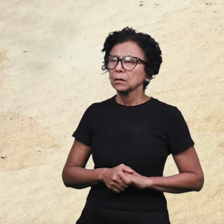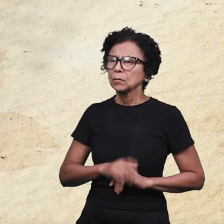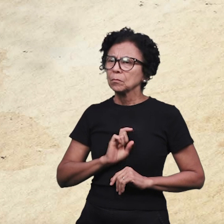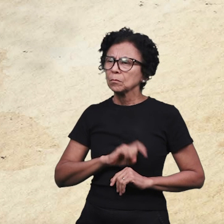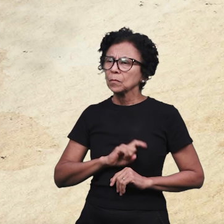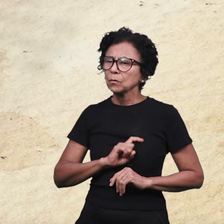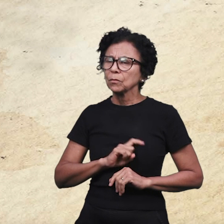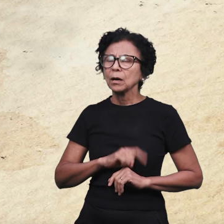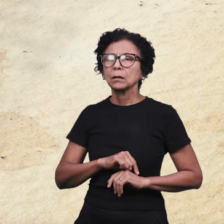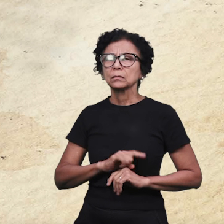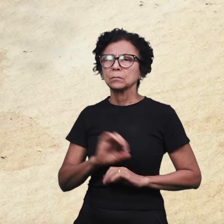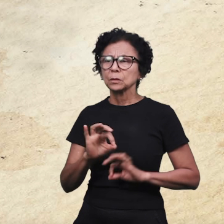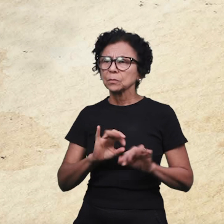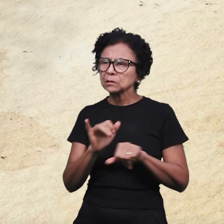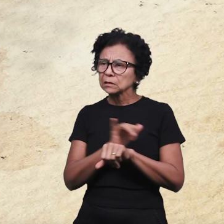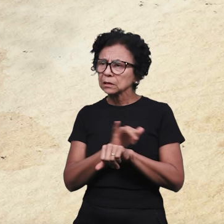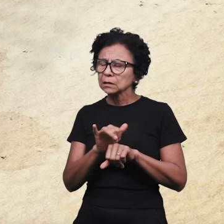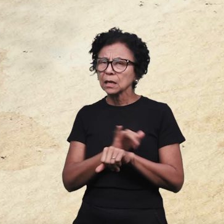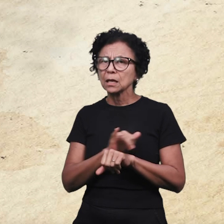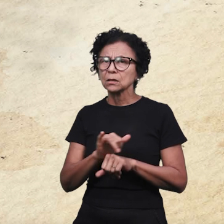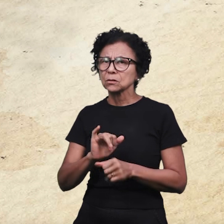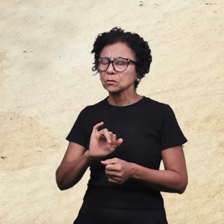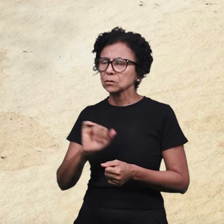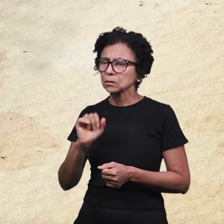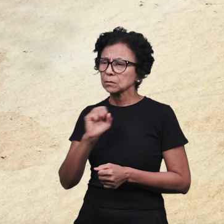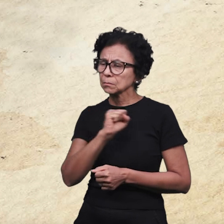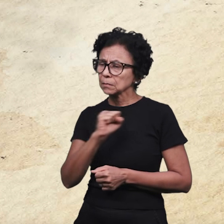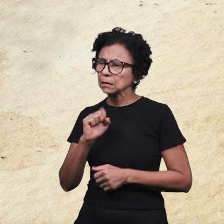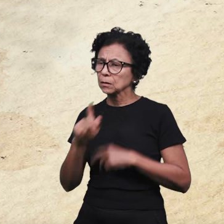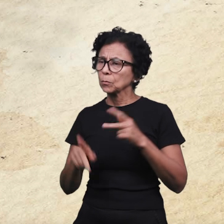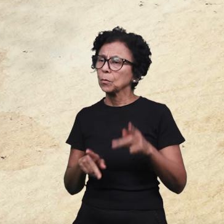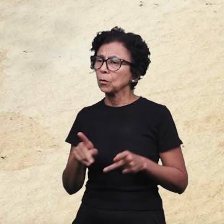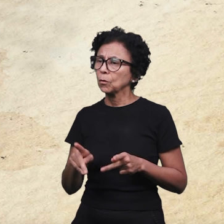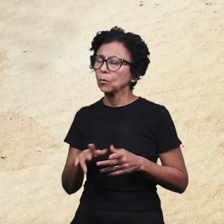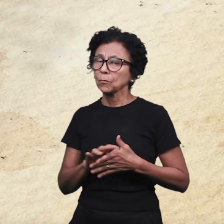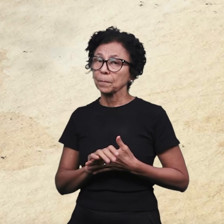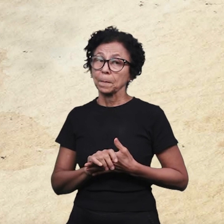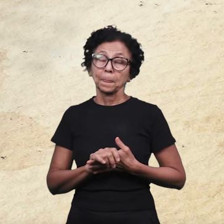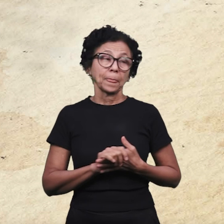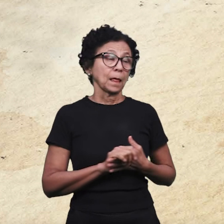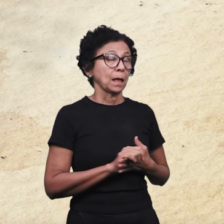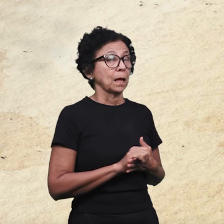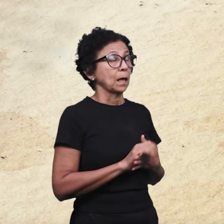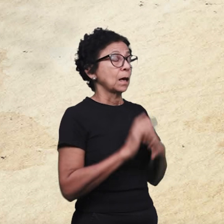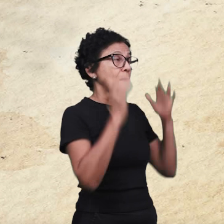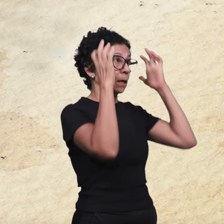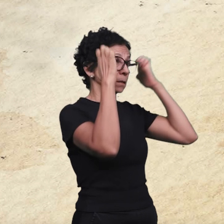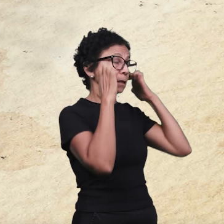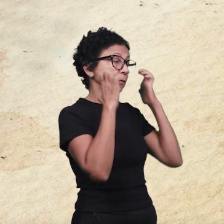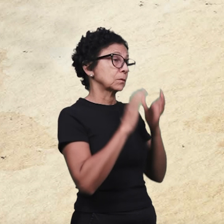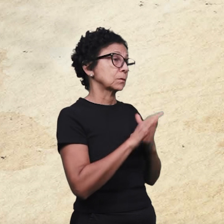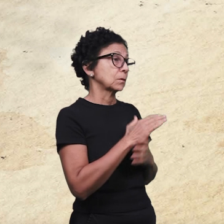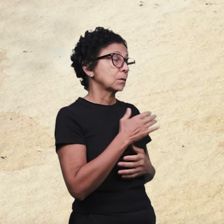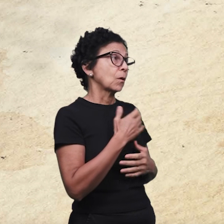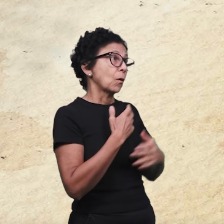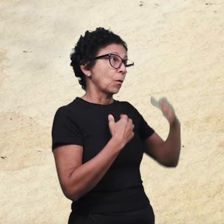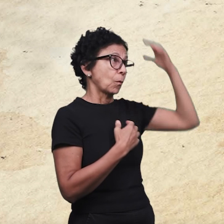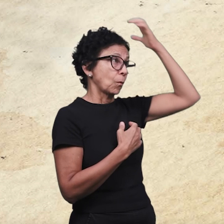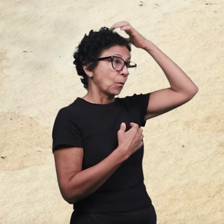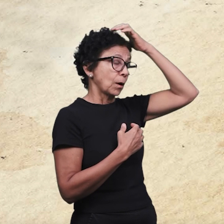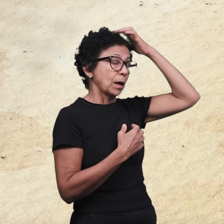a fazer assim? E disse Esté: O homem, o opressor e o inimigo é